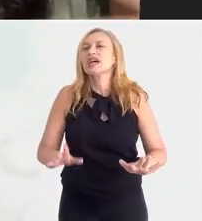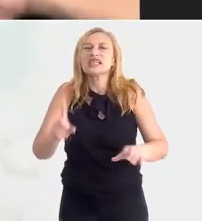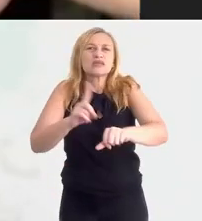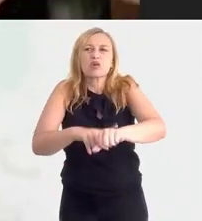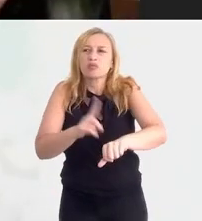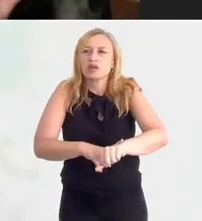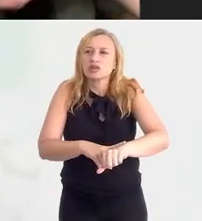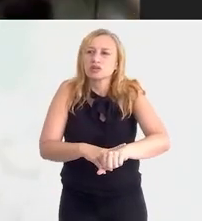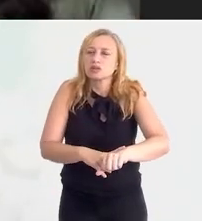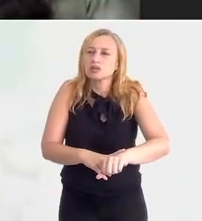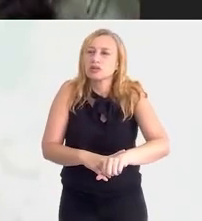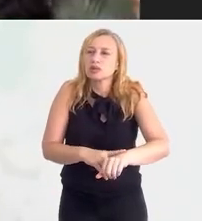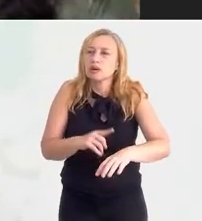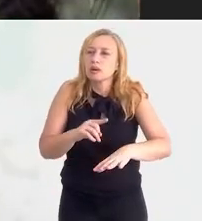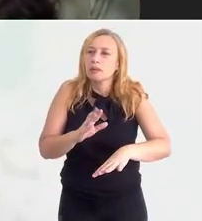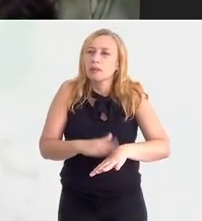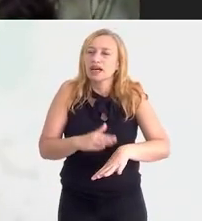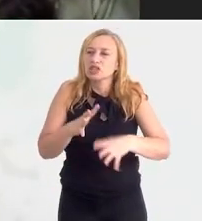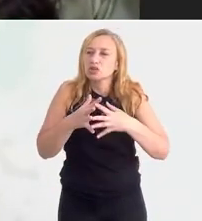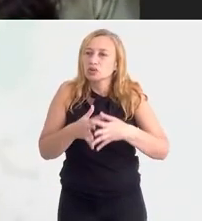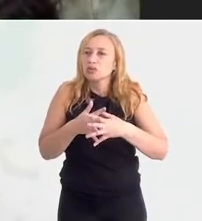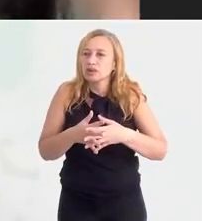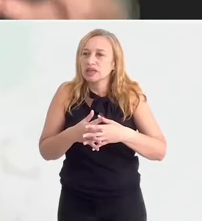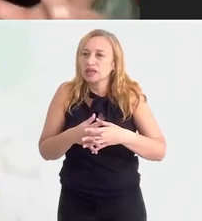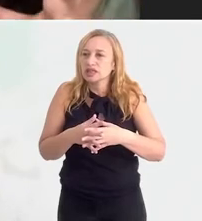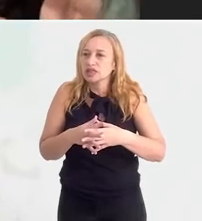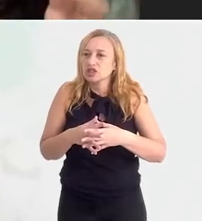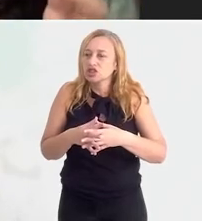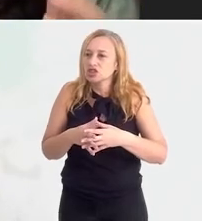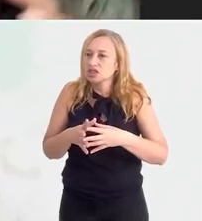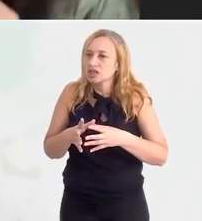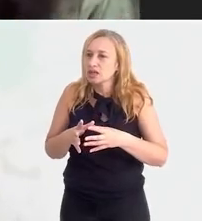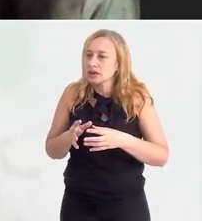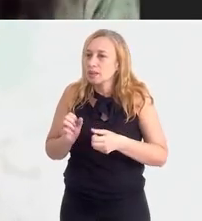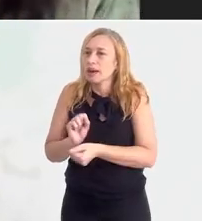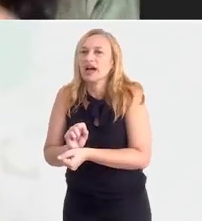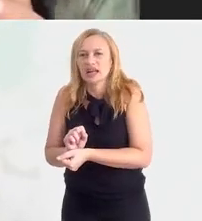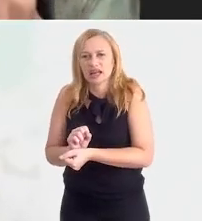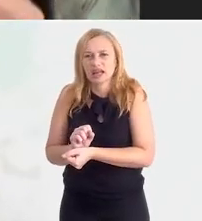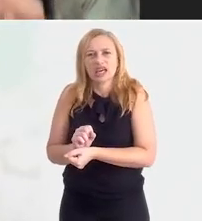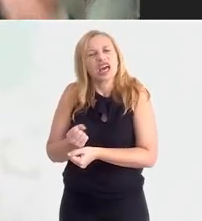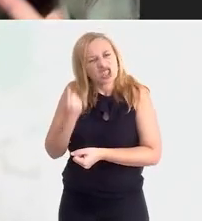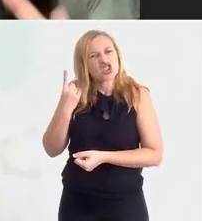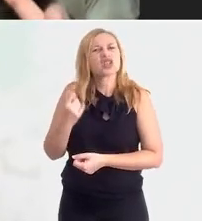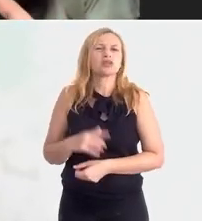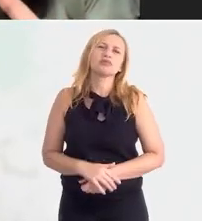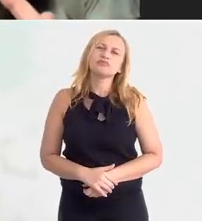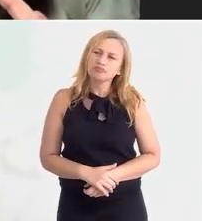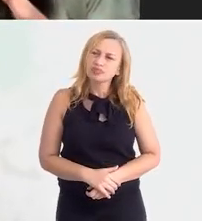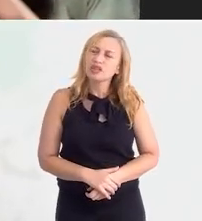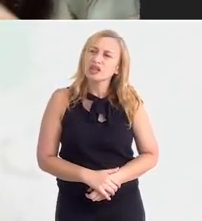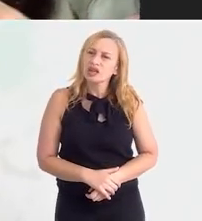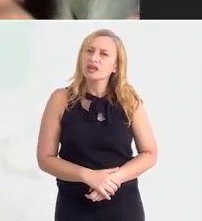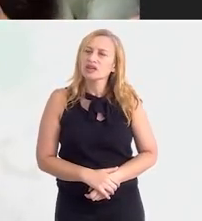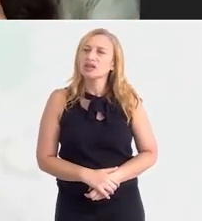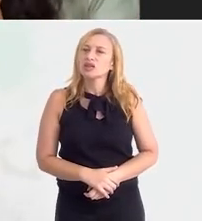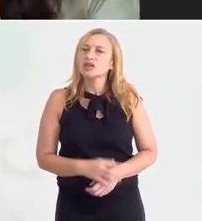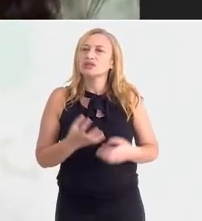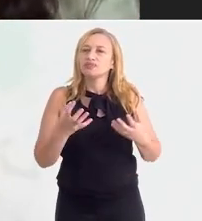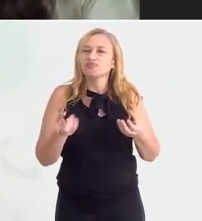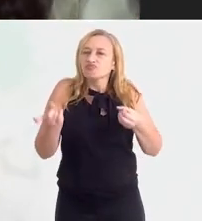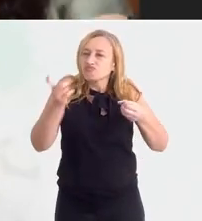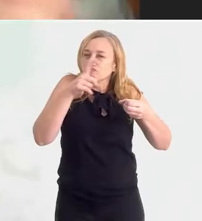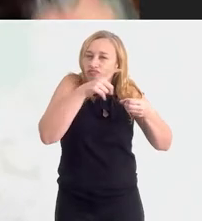aquele momento mais. A gente faz o quê? Encaixota. É estranho mesmo. É E assim. aí, eu